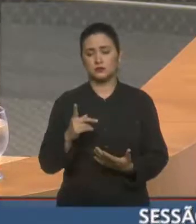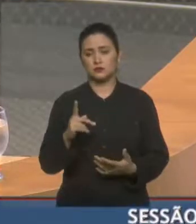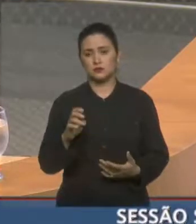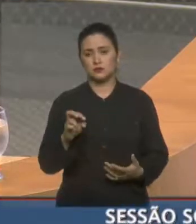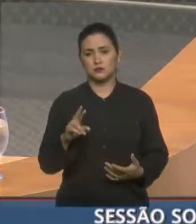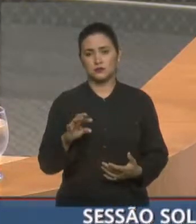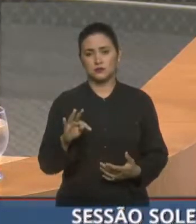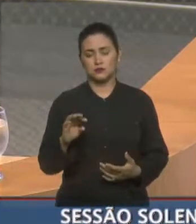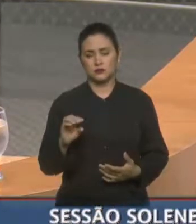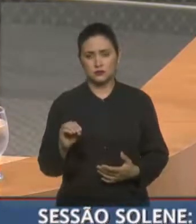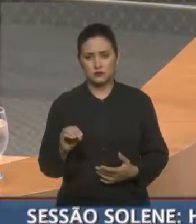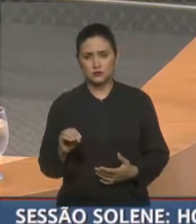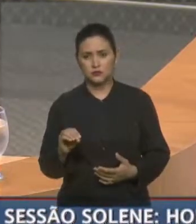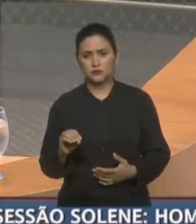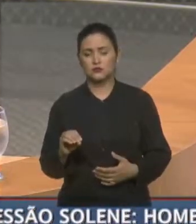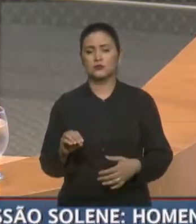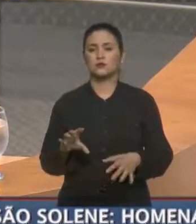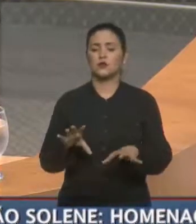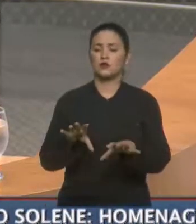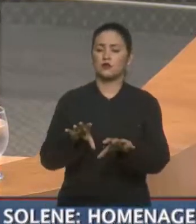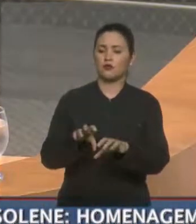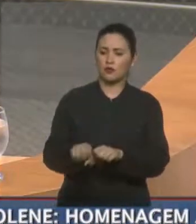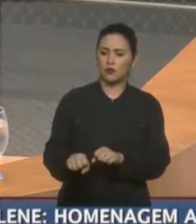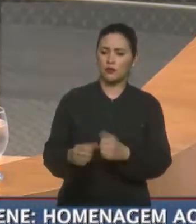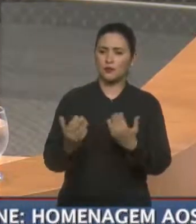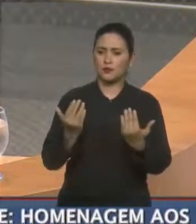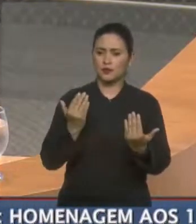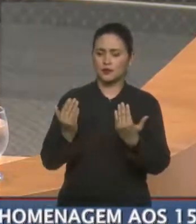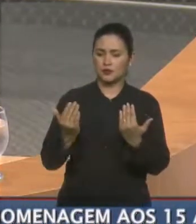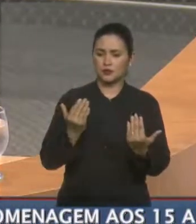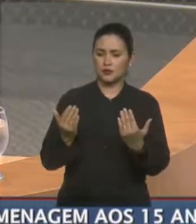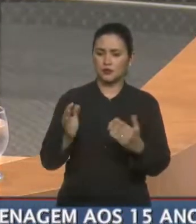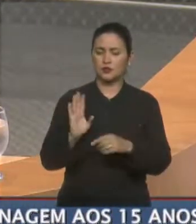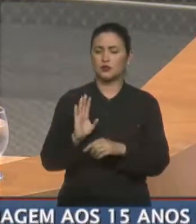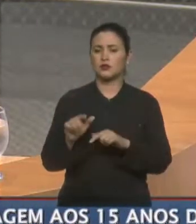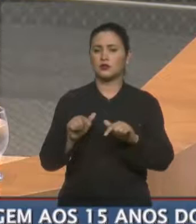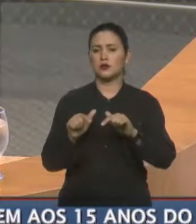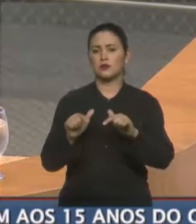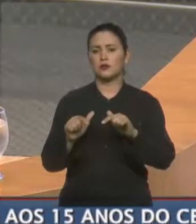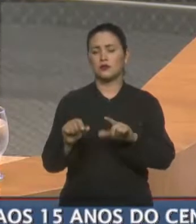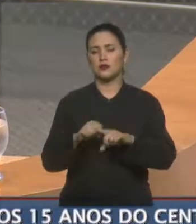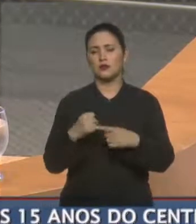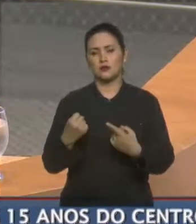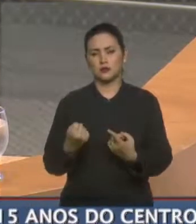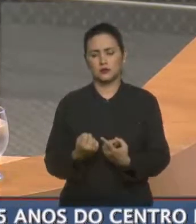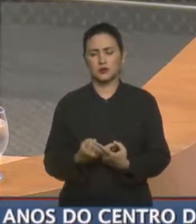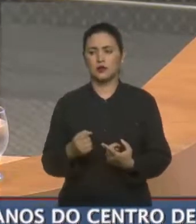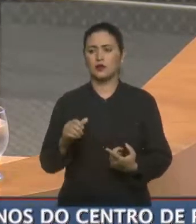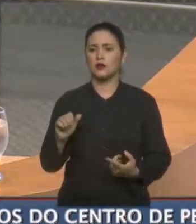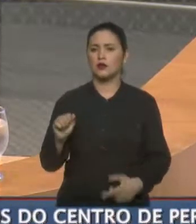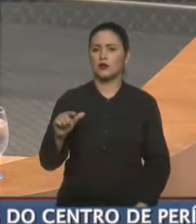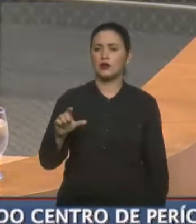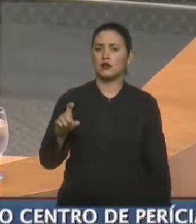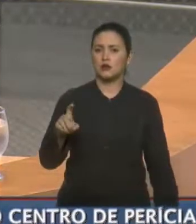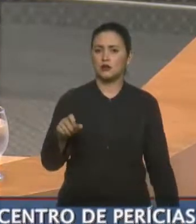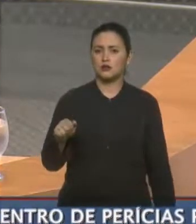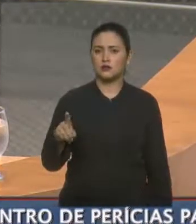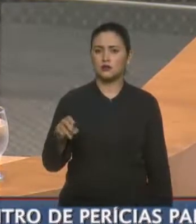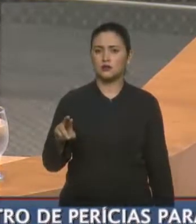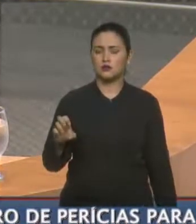peritos criminais com graduação em psicologia e serviço social, aqui presentes doutor Alexandre e doutora Samira.